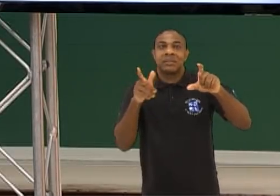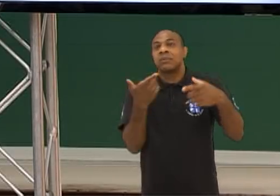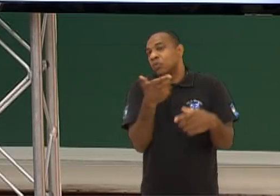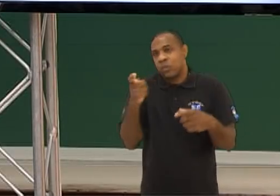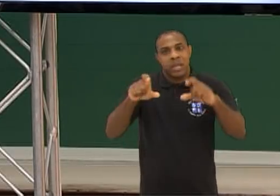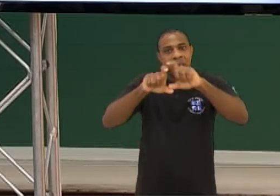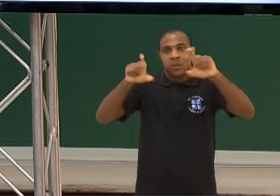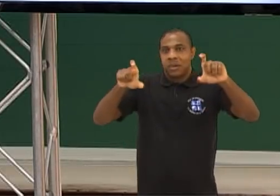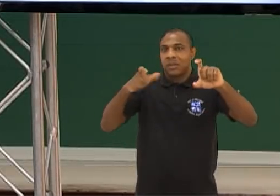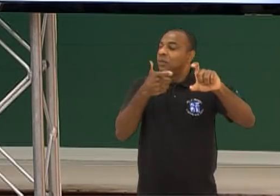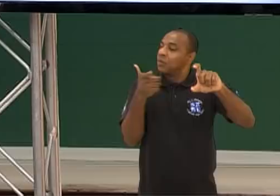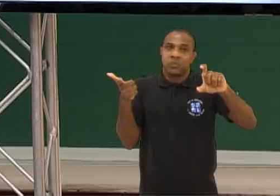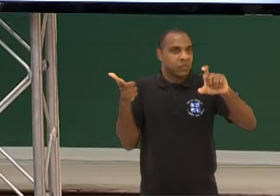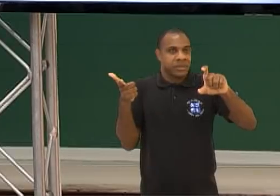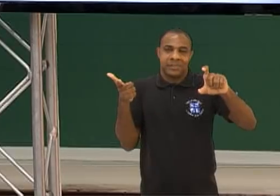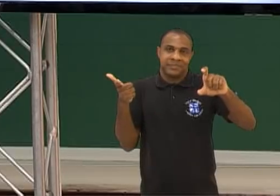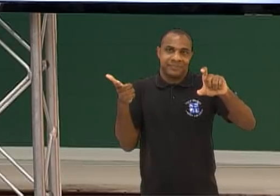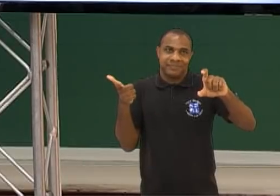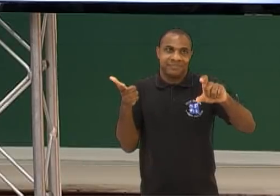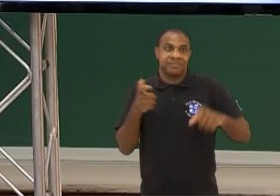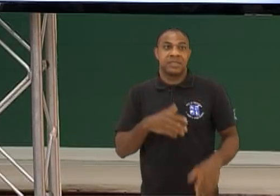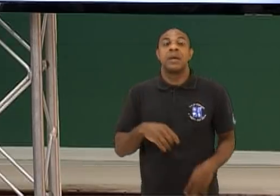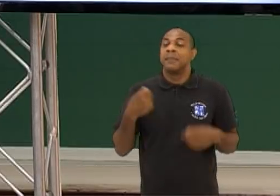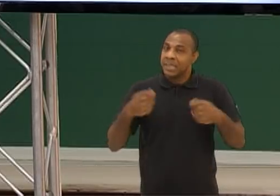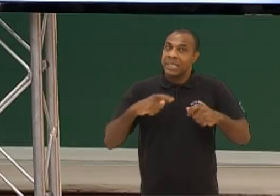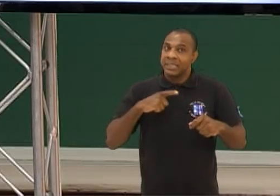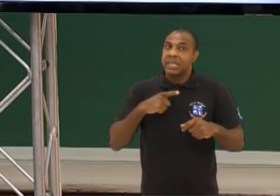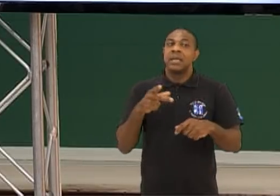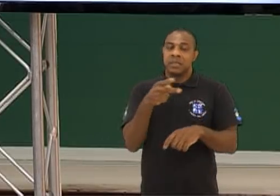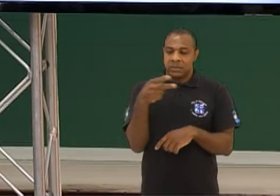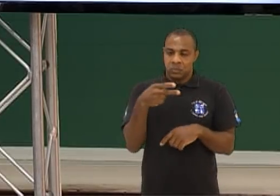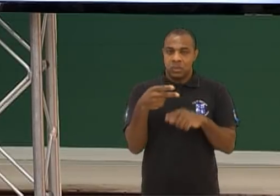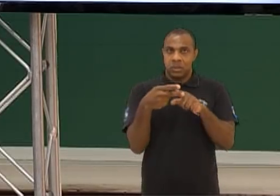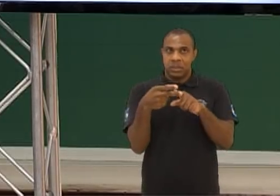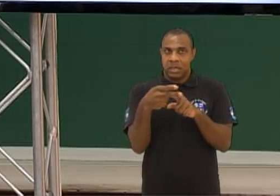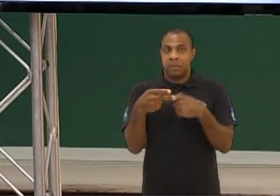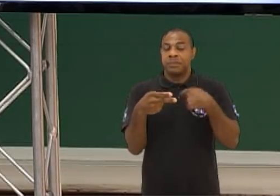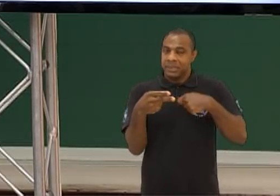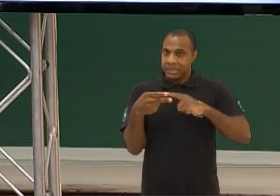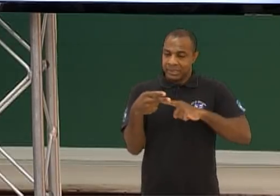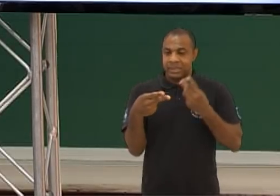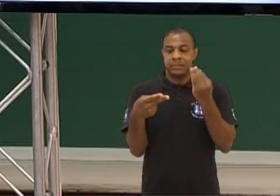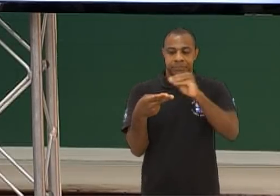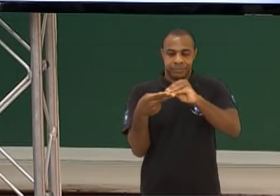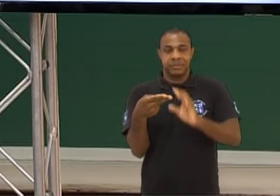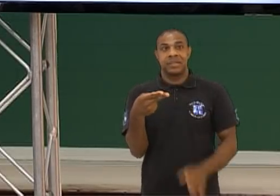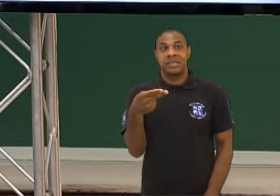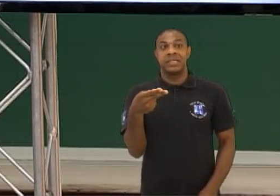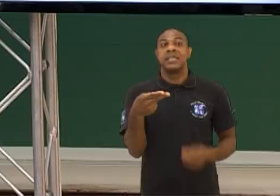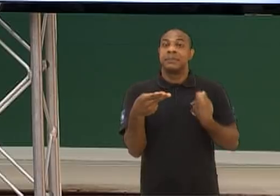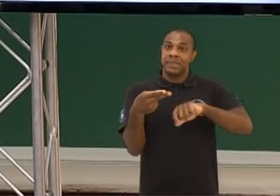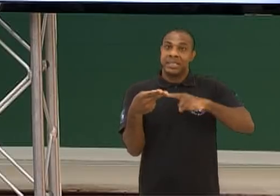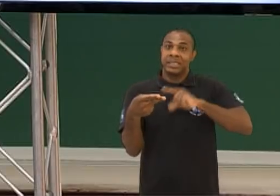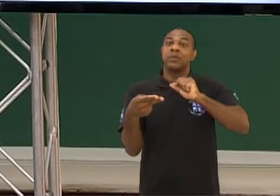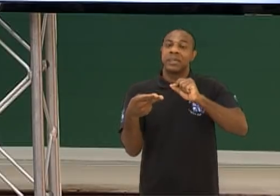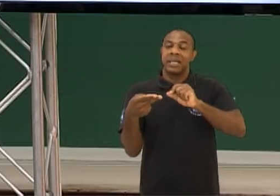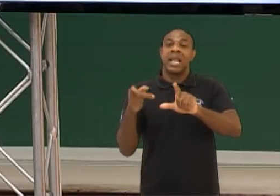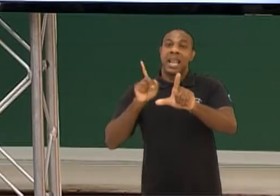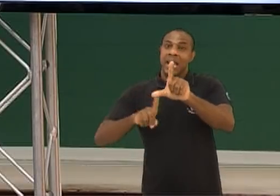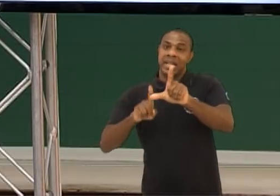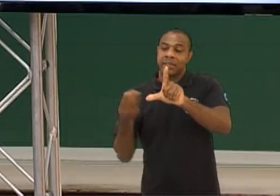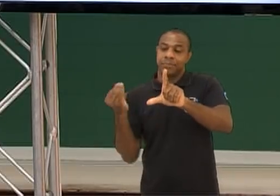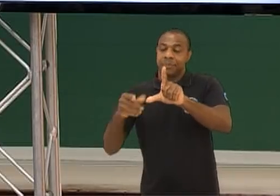equação, tá? Então, para ser equação, tem que ser igualdade, né? O sinal do igual, e tem que ter a incógnita,